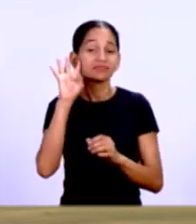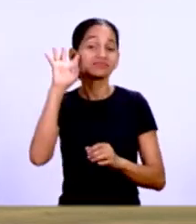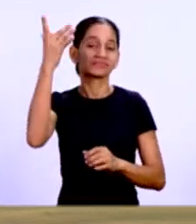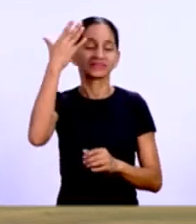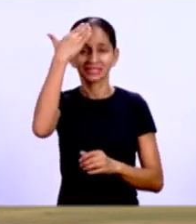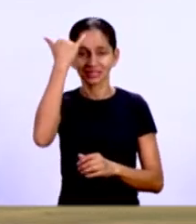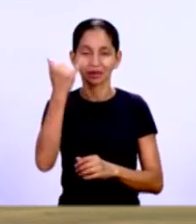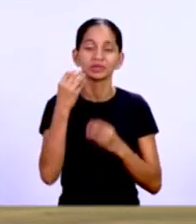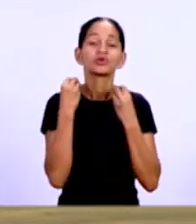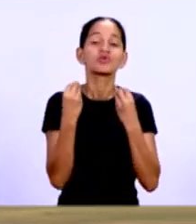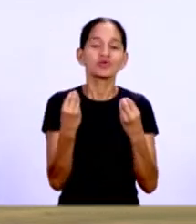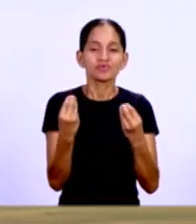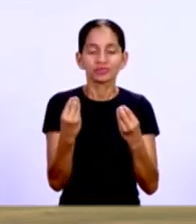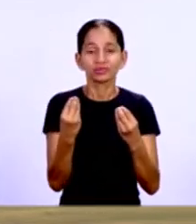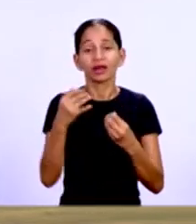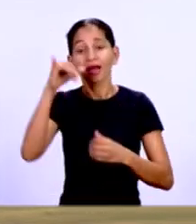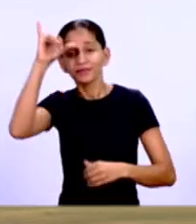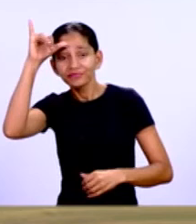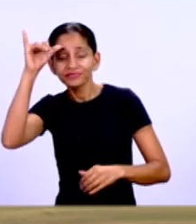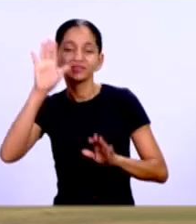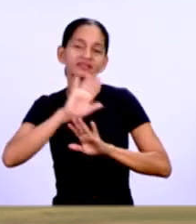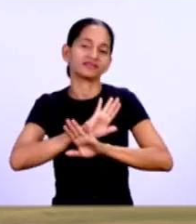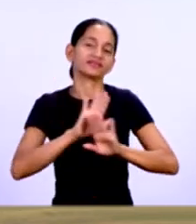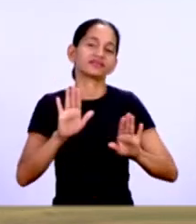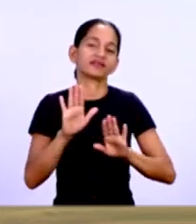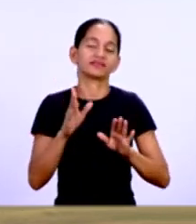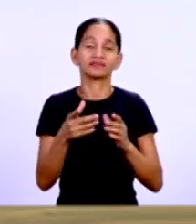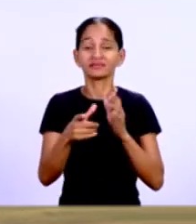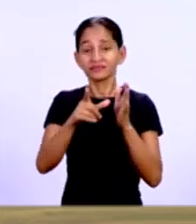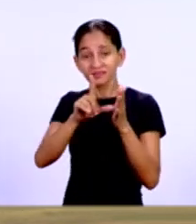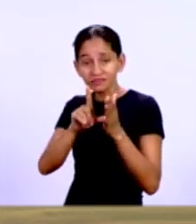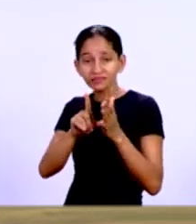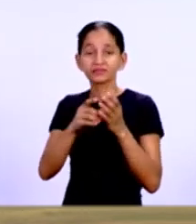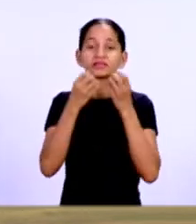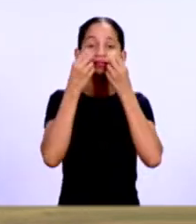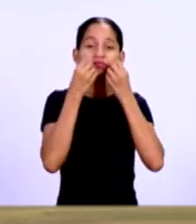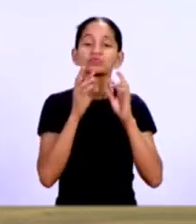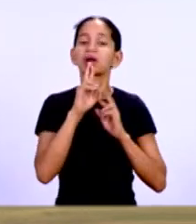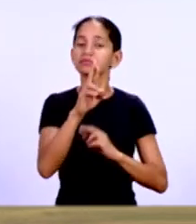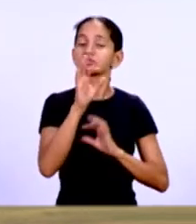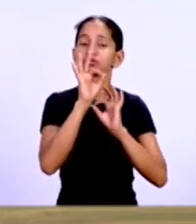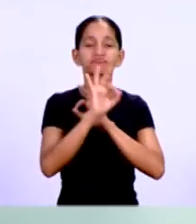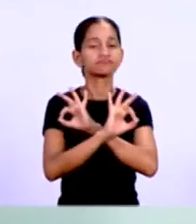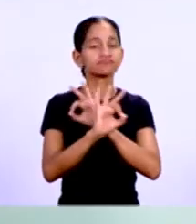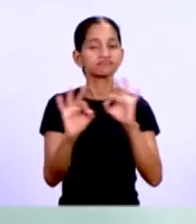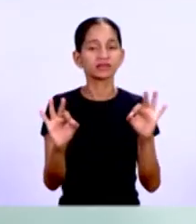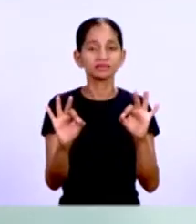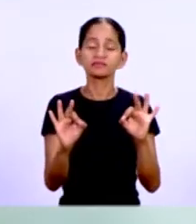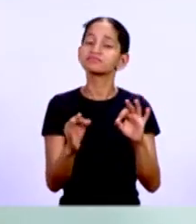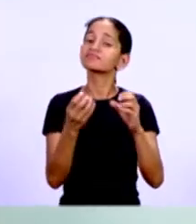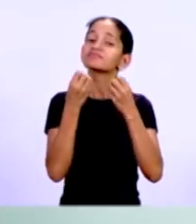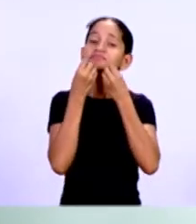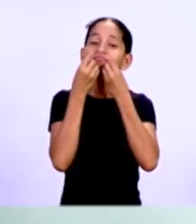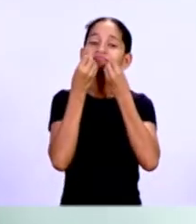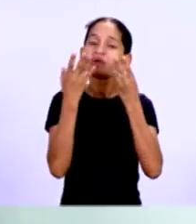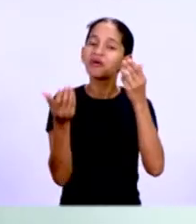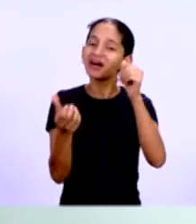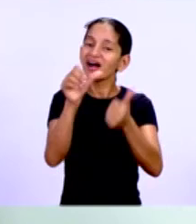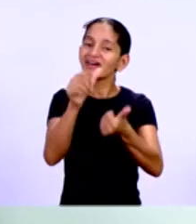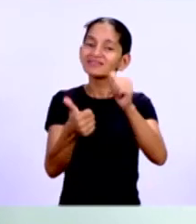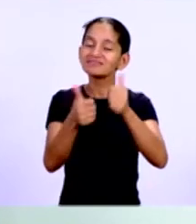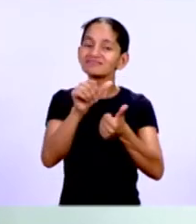forma de evitá-los, de realmente mitigá-los. Então, com certeza, essa resposta está correta. É uma ótima análise, né? Uma maneira de fazer uma